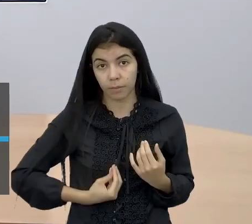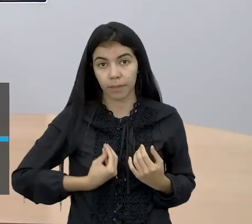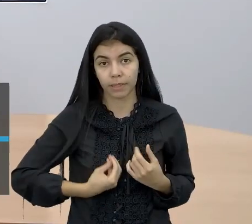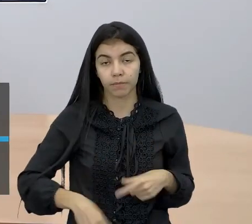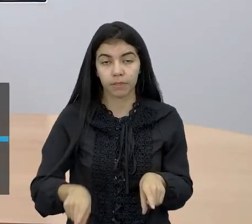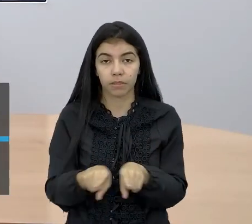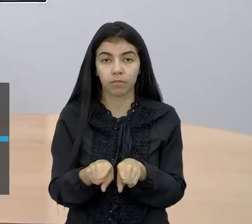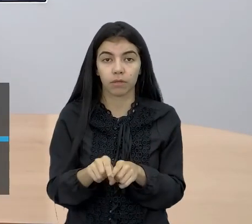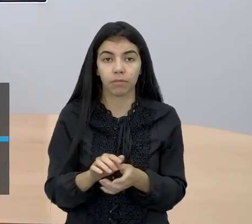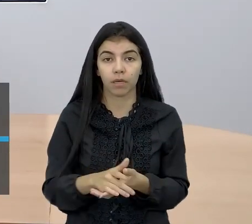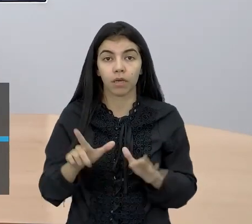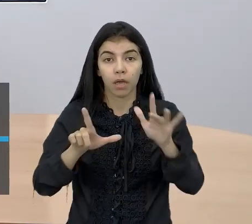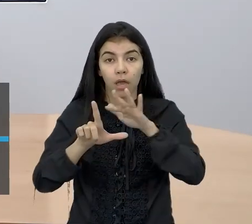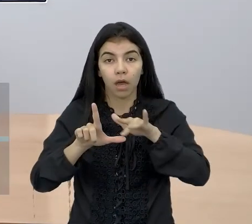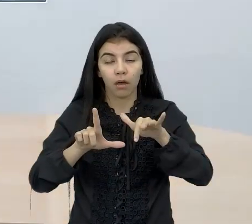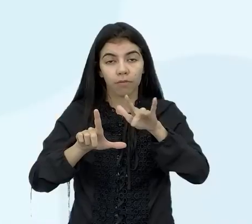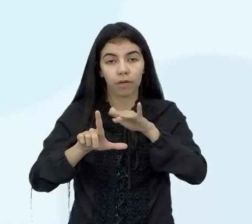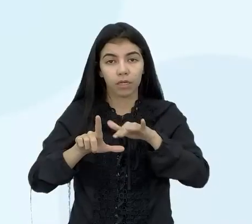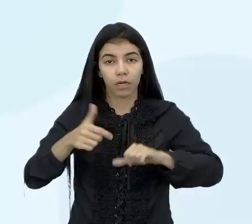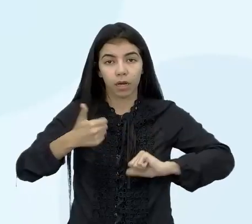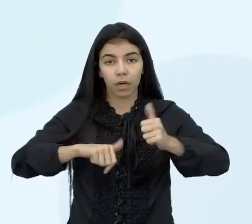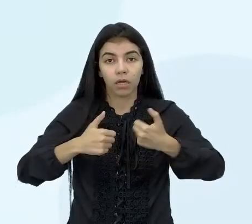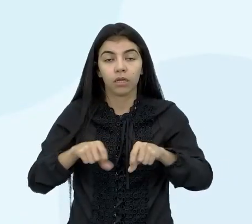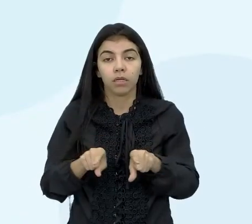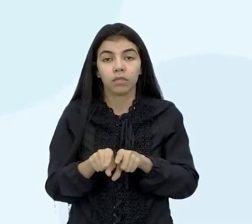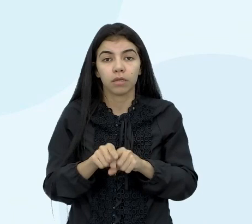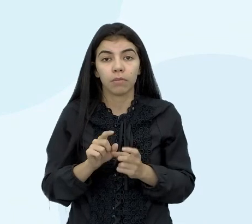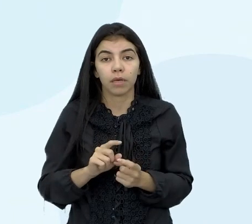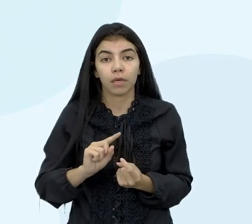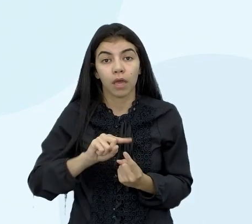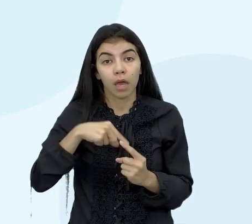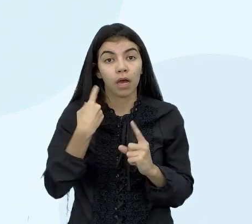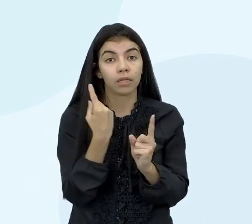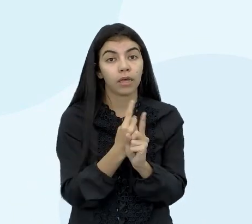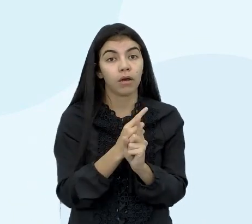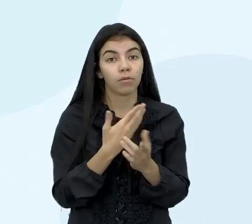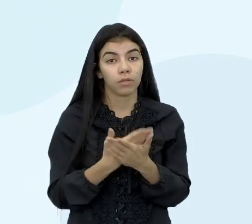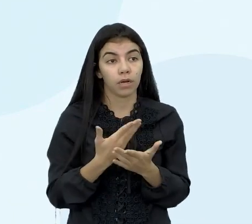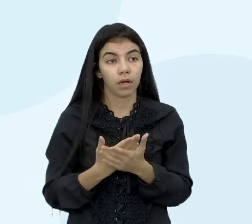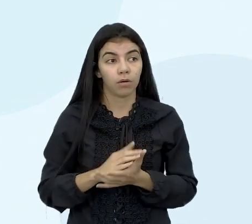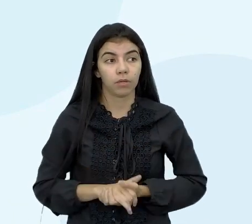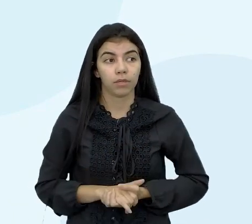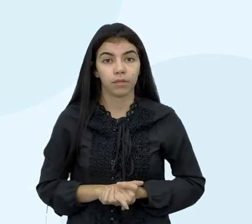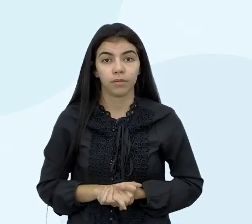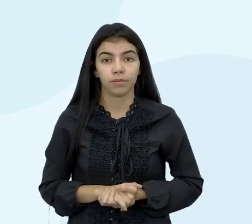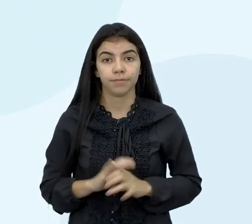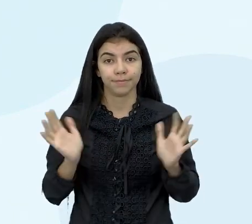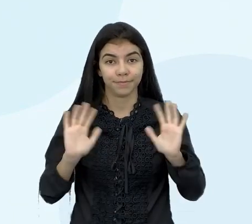esqueça de avaliar a nossa aula aí aparecendo e até a nossa próxima aula.